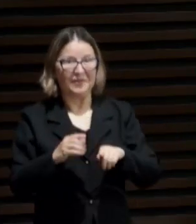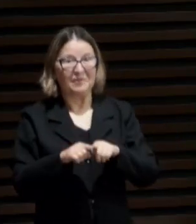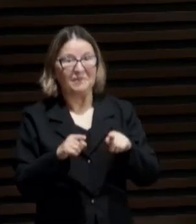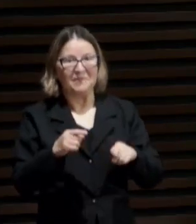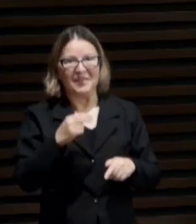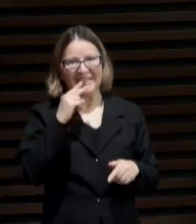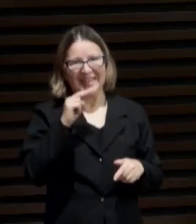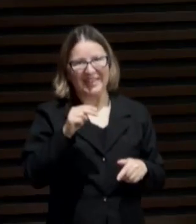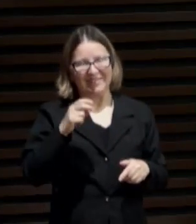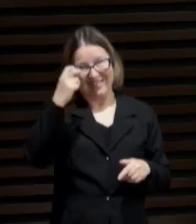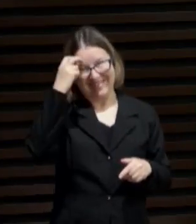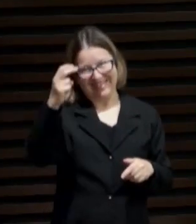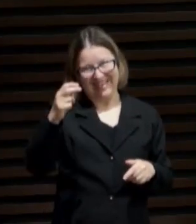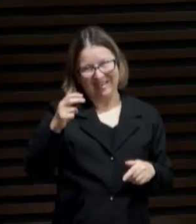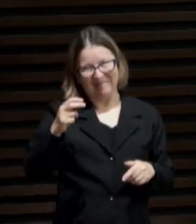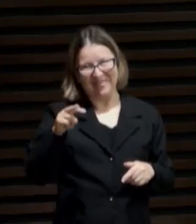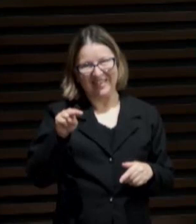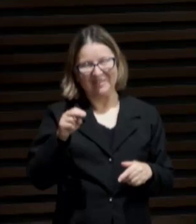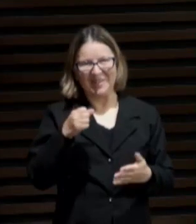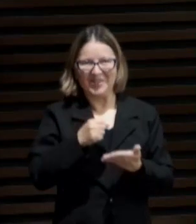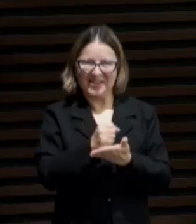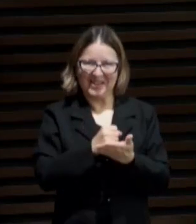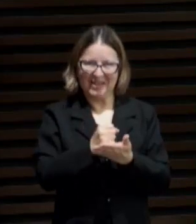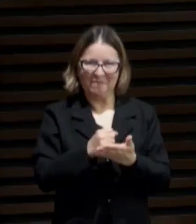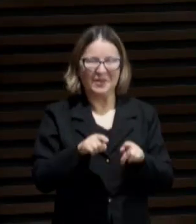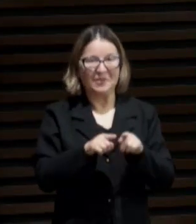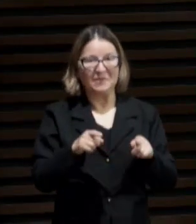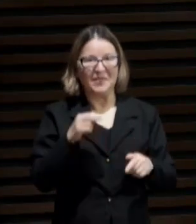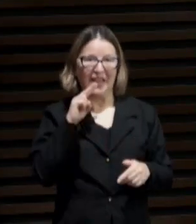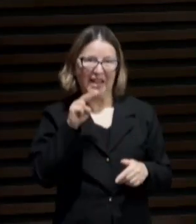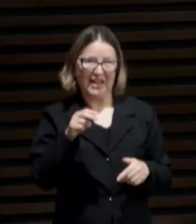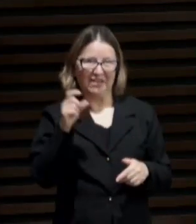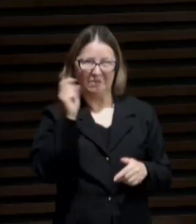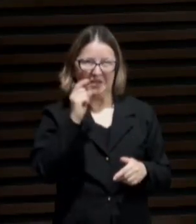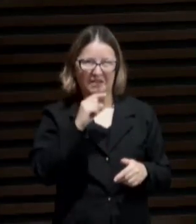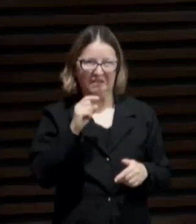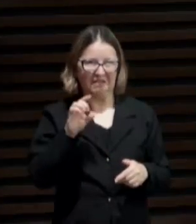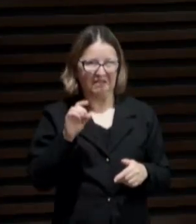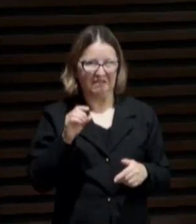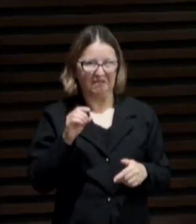a língua mentirosa apenas um momento. Olha aqui.